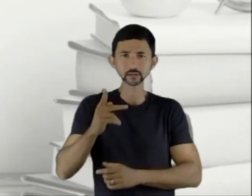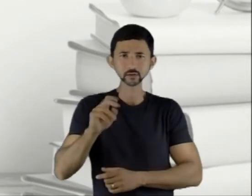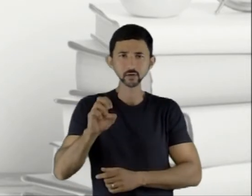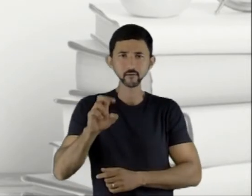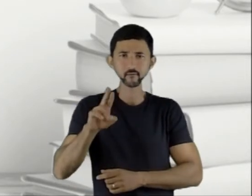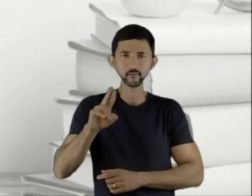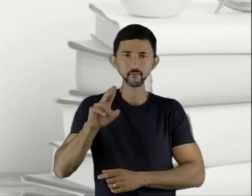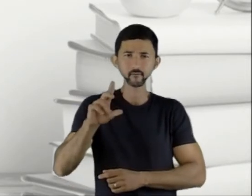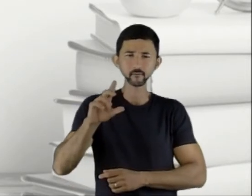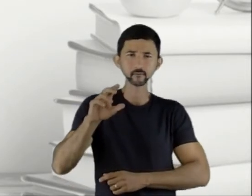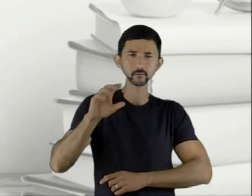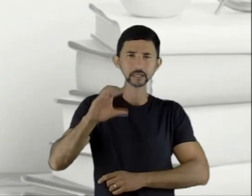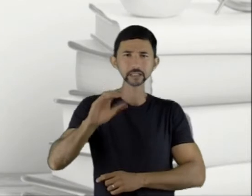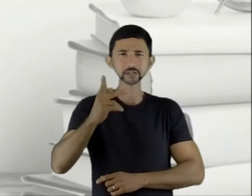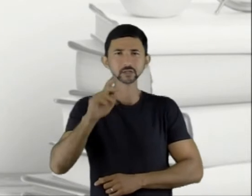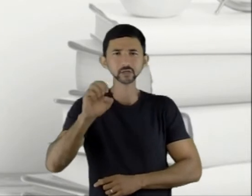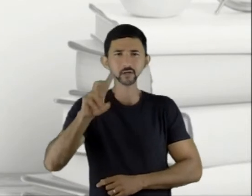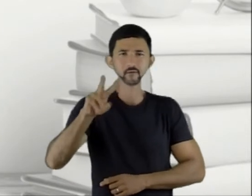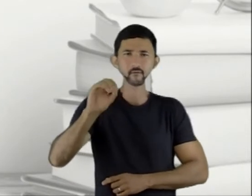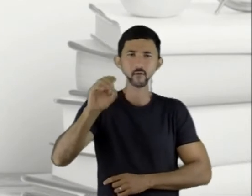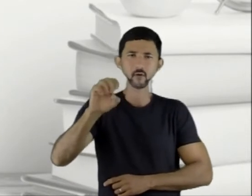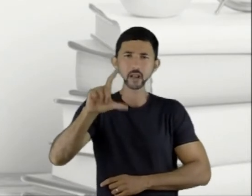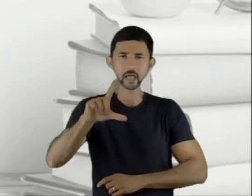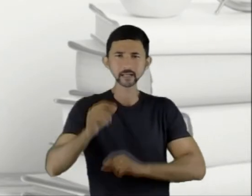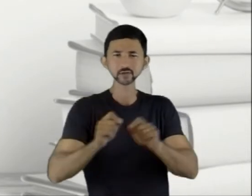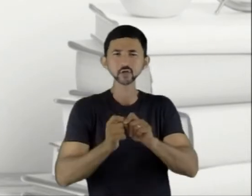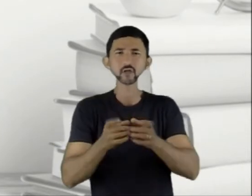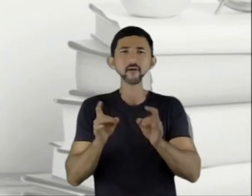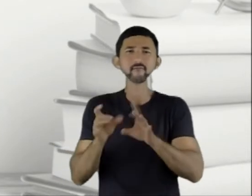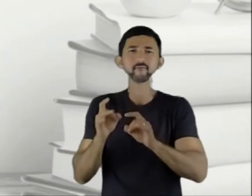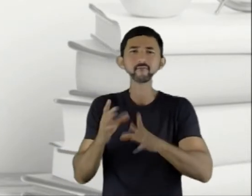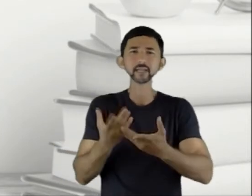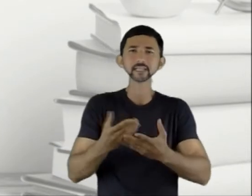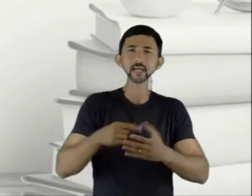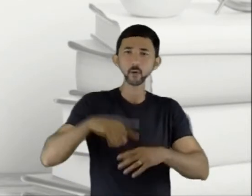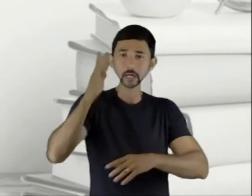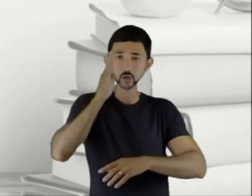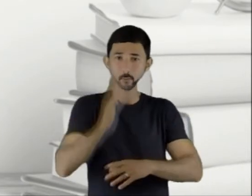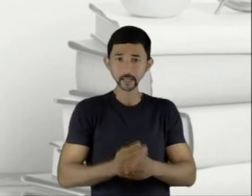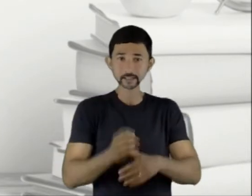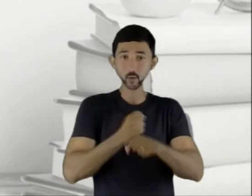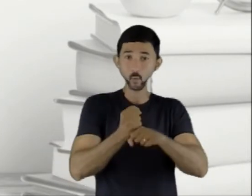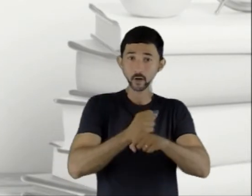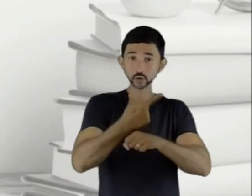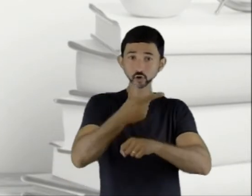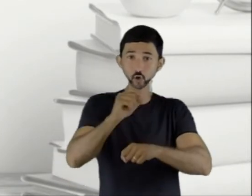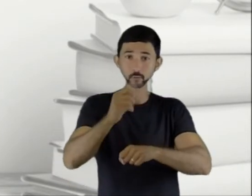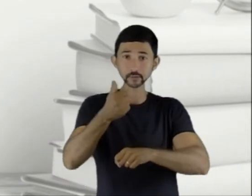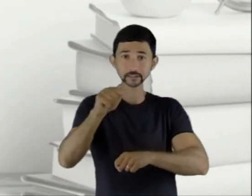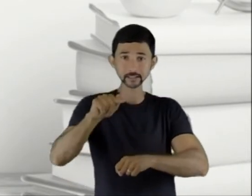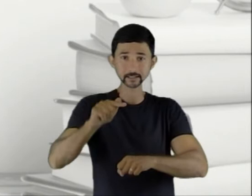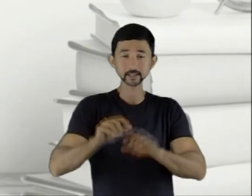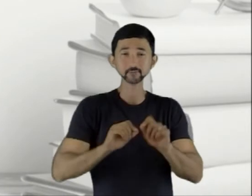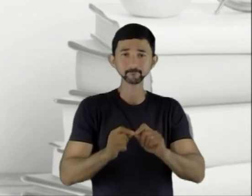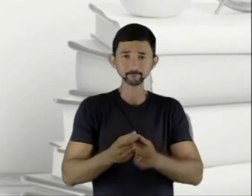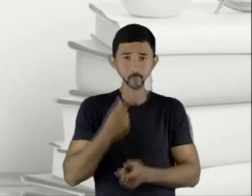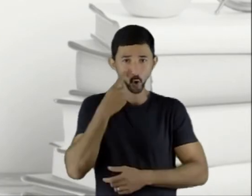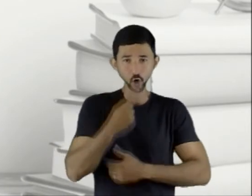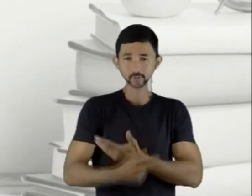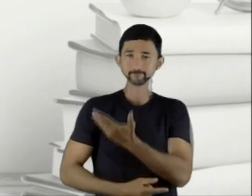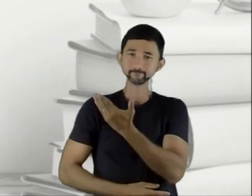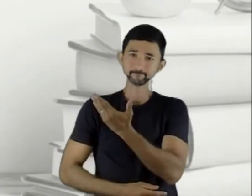marca que mais vendeu carros no Brasil em 2017, certo? Conforme você pode